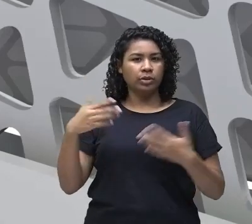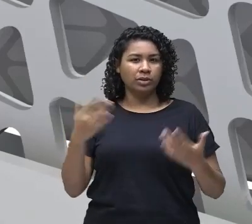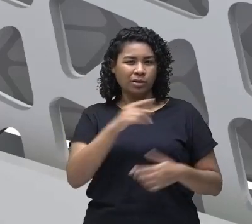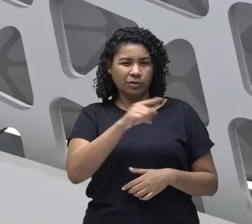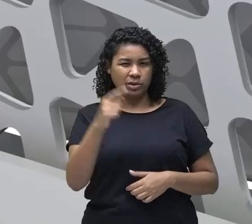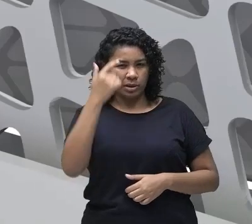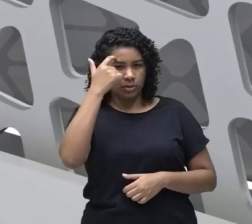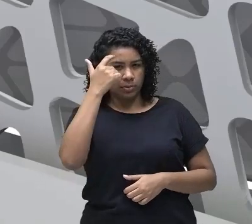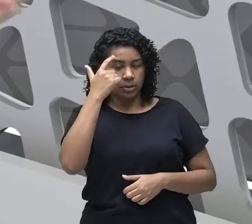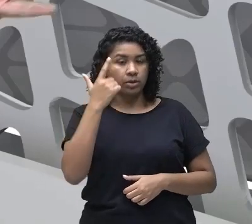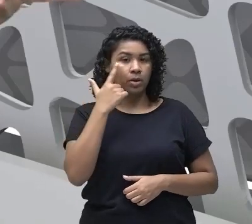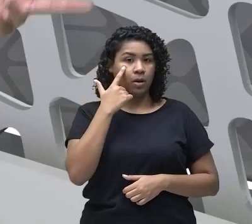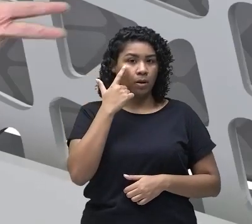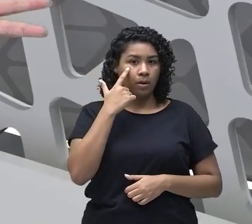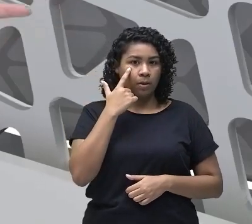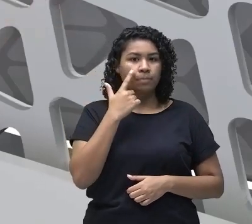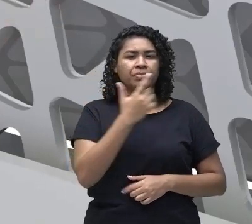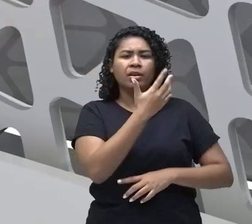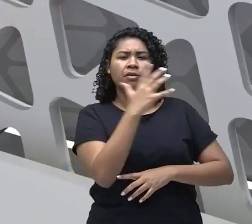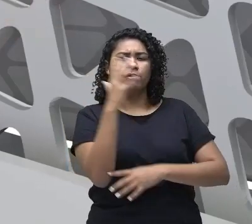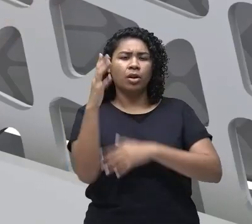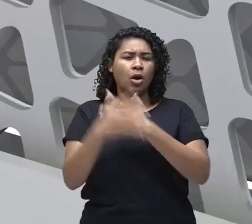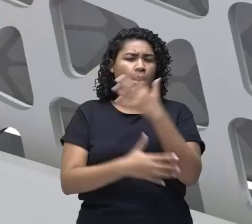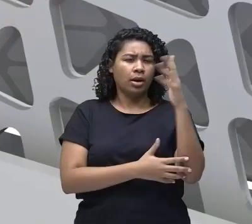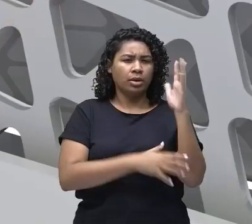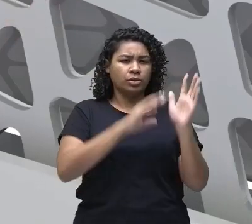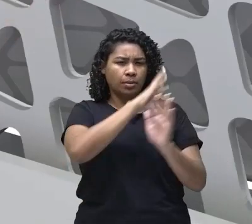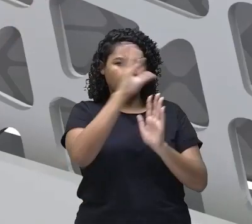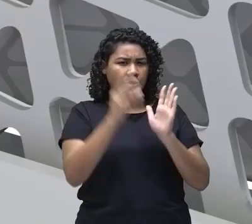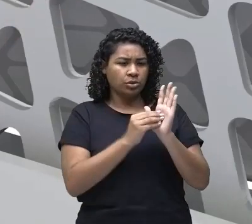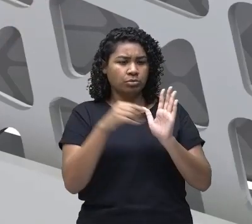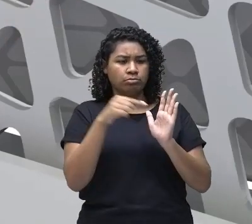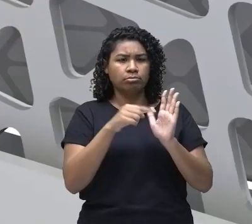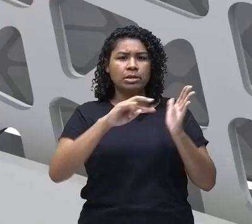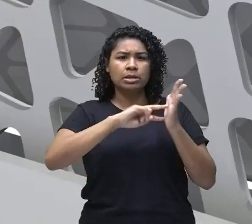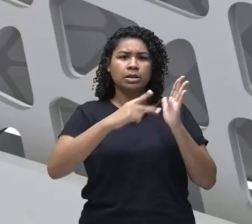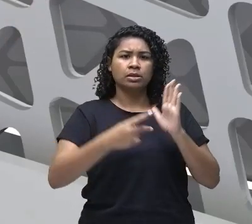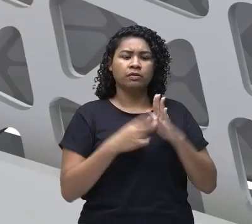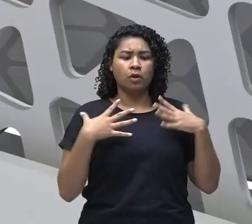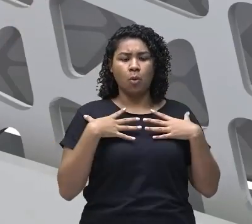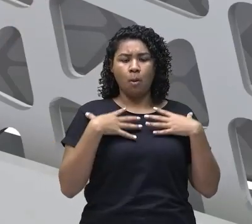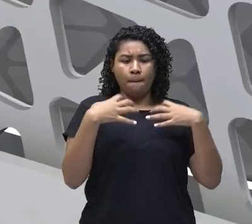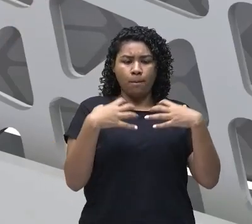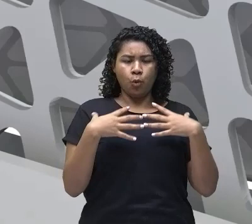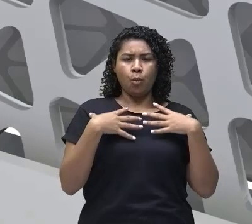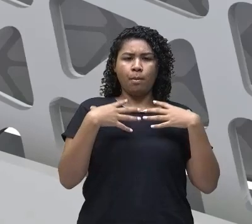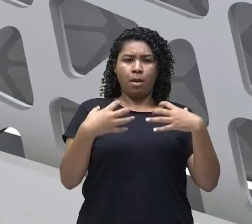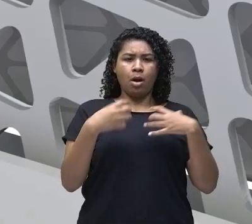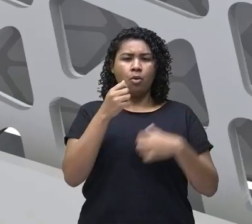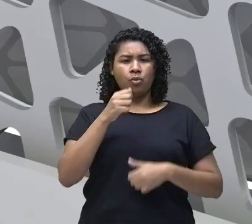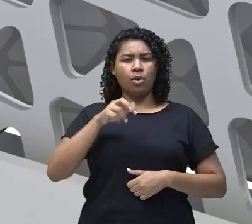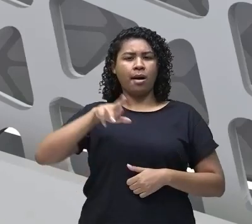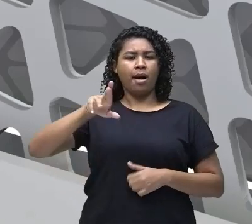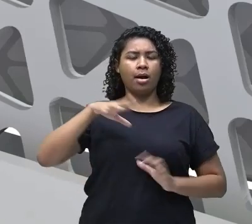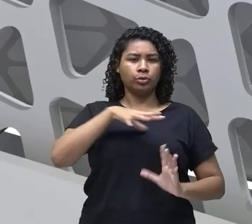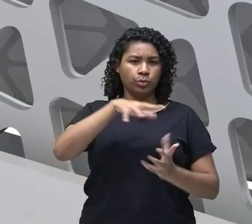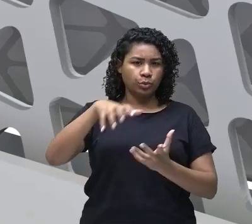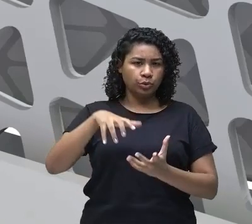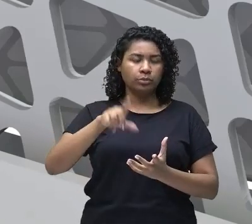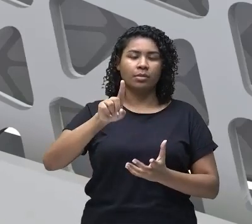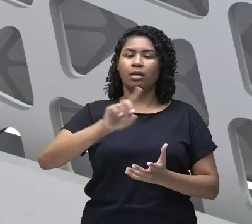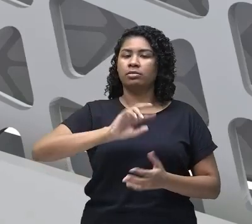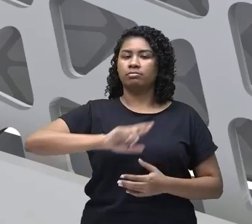floresta amazônica é o pulmão do mundo, não é verdade. O pulmão do mundo são os